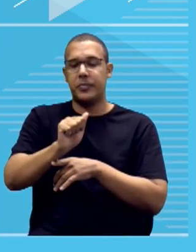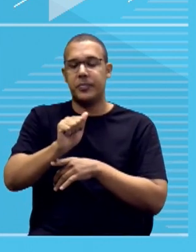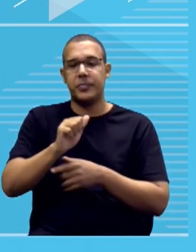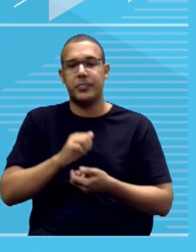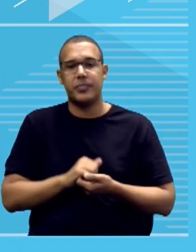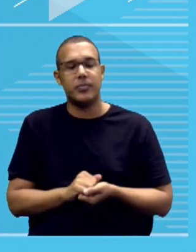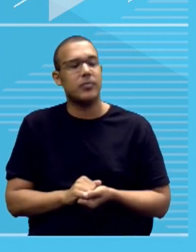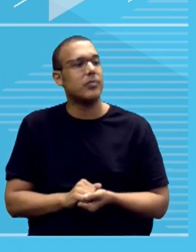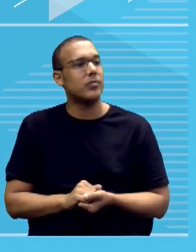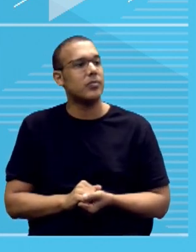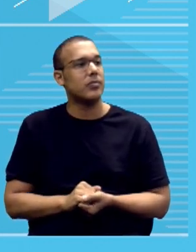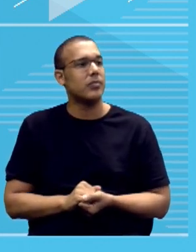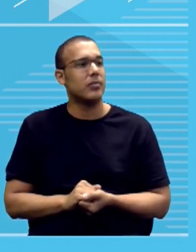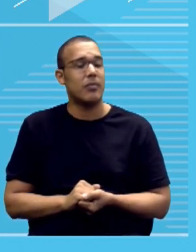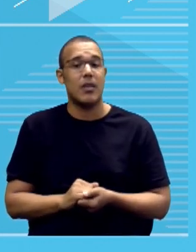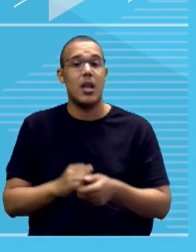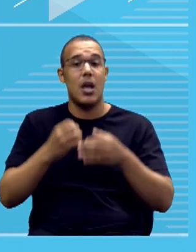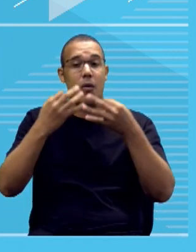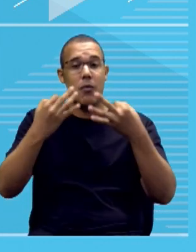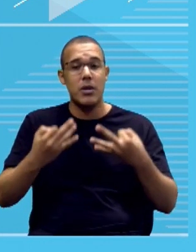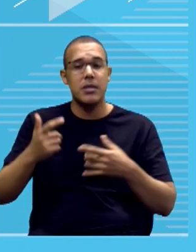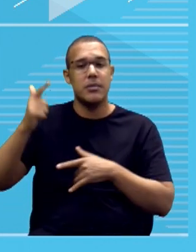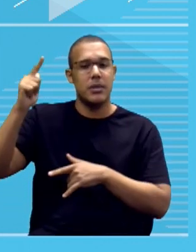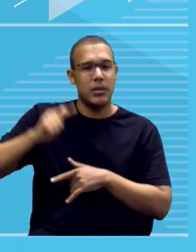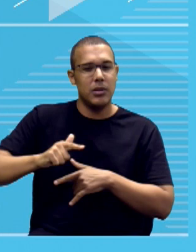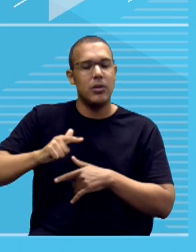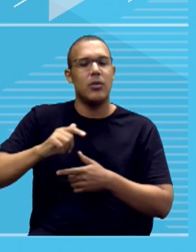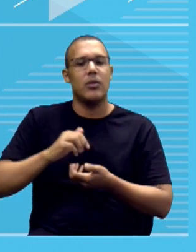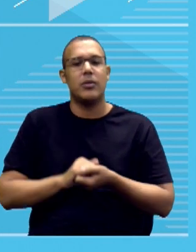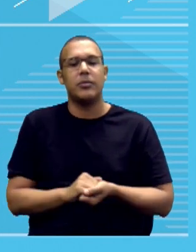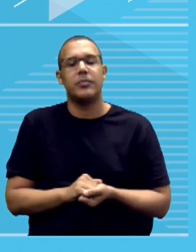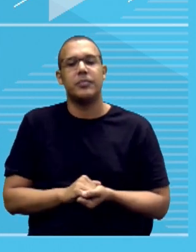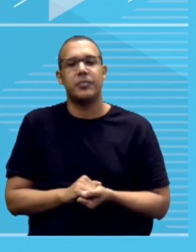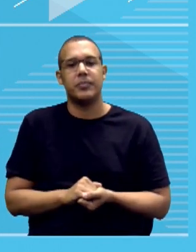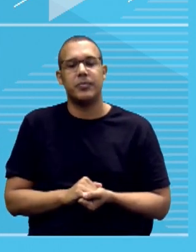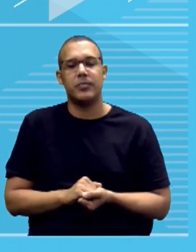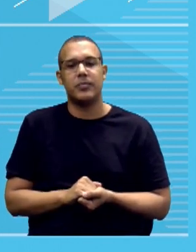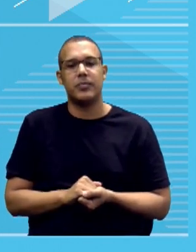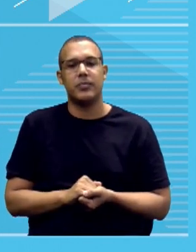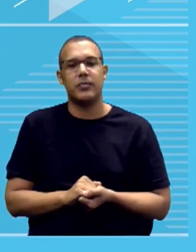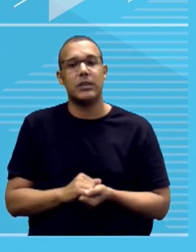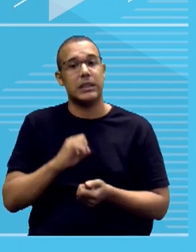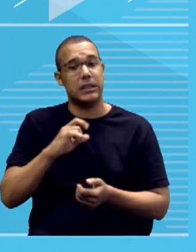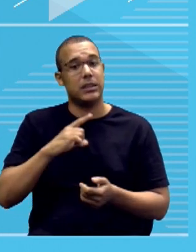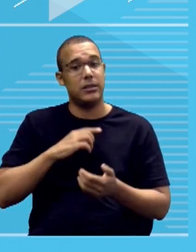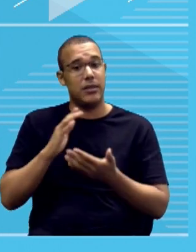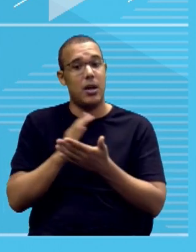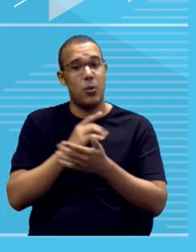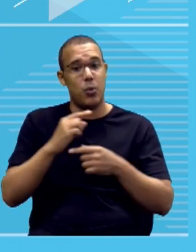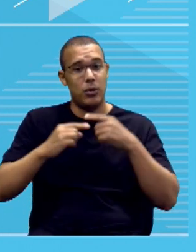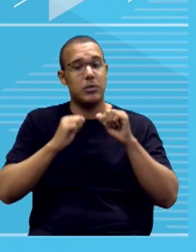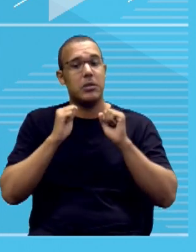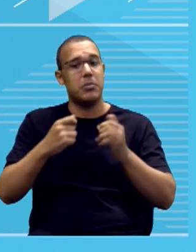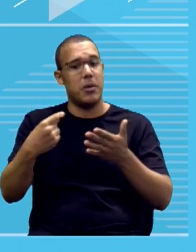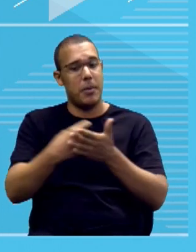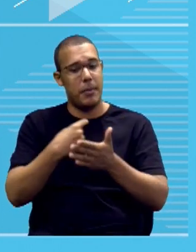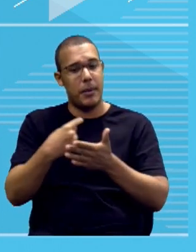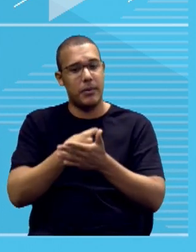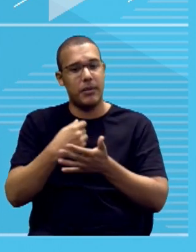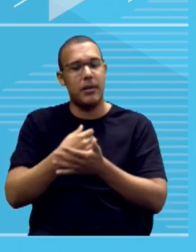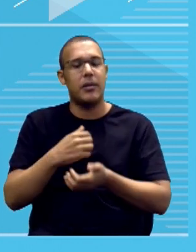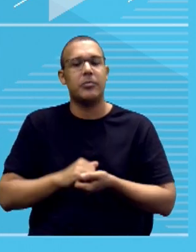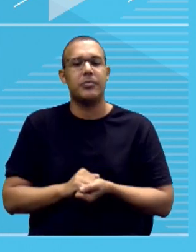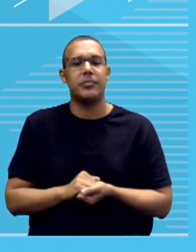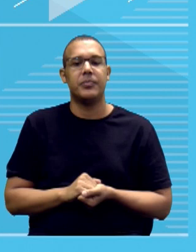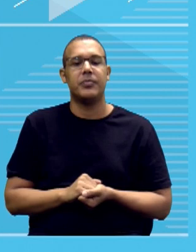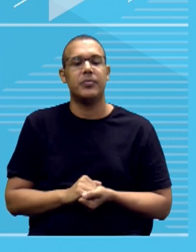Vou repetir a questão mais uma vez aí, caso tenha ficado alguma dúvida, você pode ficar à vontade para perguntar, mas eu vou dar um tempinho para também quem está copiando, para poder